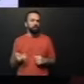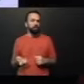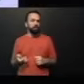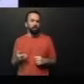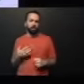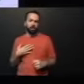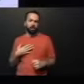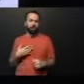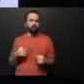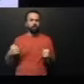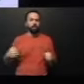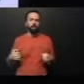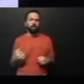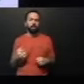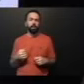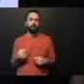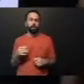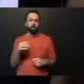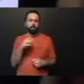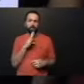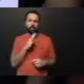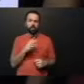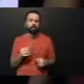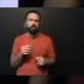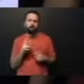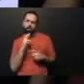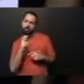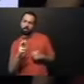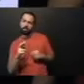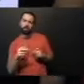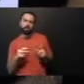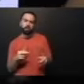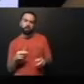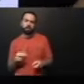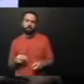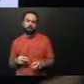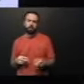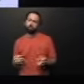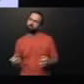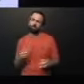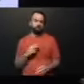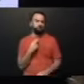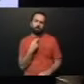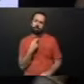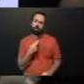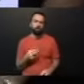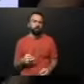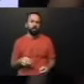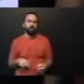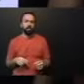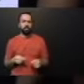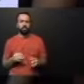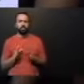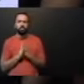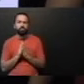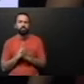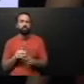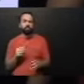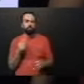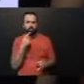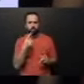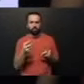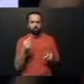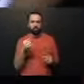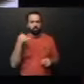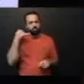E eu preciso saber antes a quem estou respondendo. Assim não dá. Me faz o obséquio de dizer quem